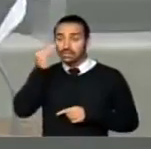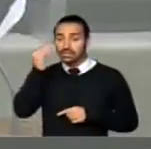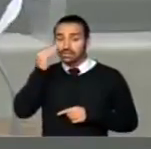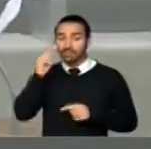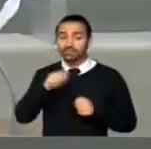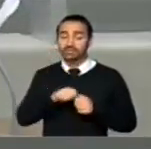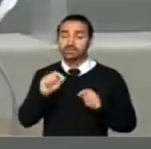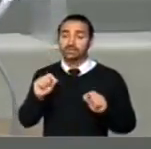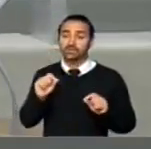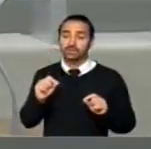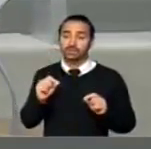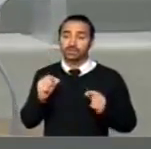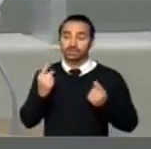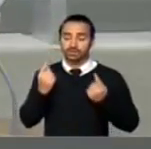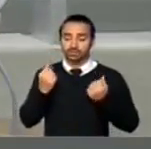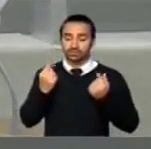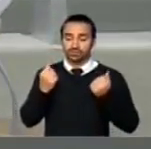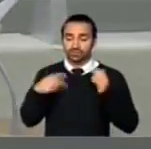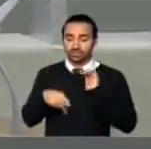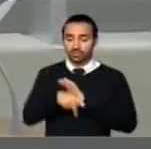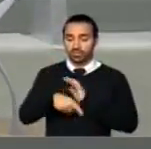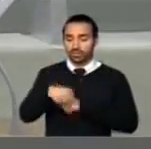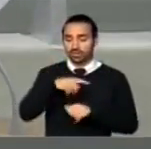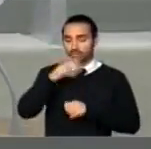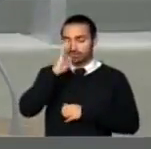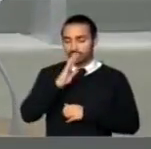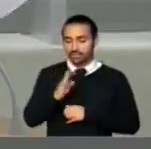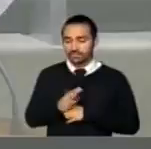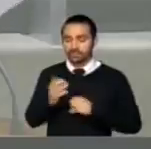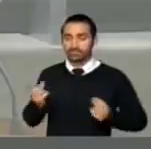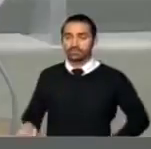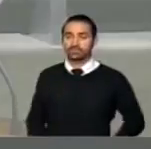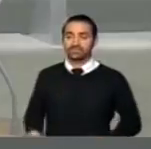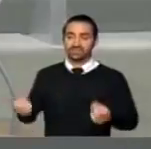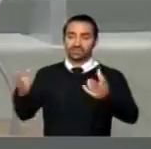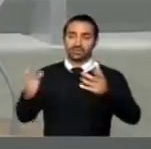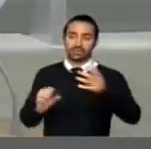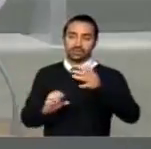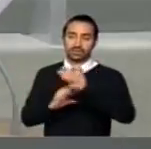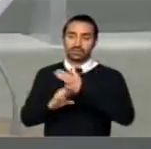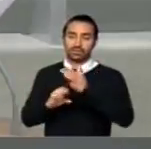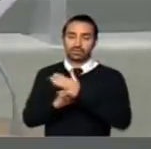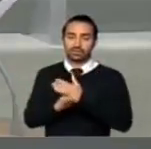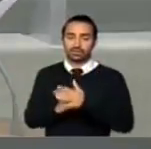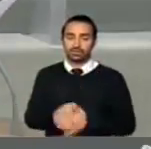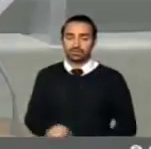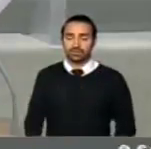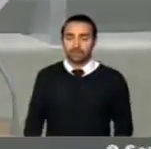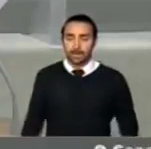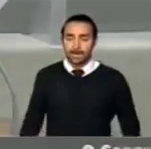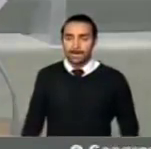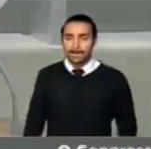os recursos estratégicos do nosso país ao grande capital transnacional.